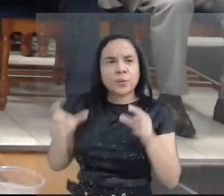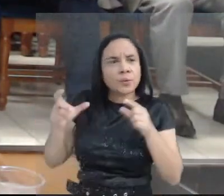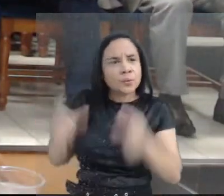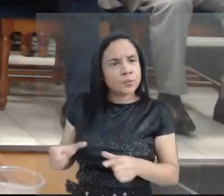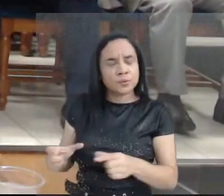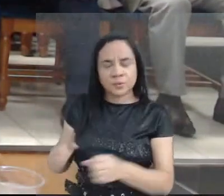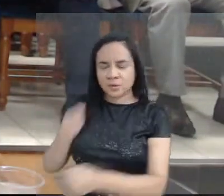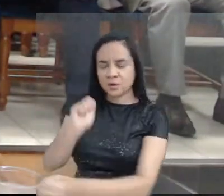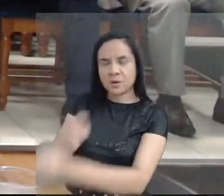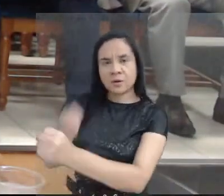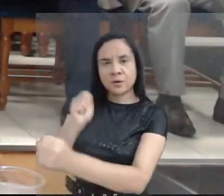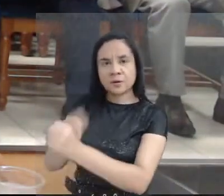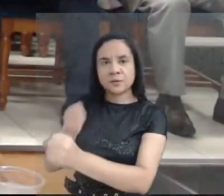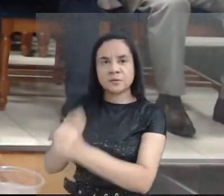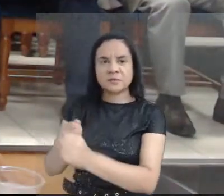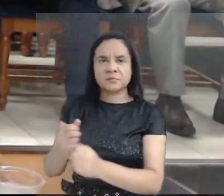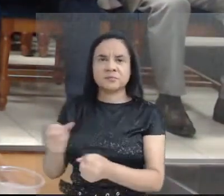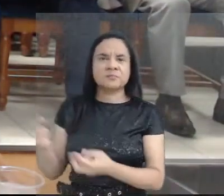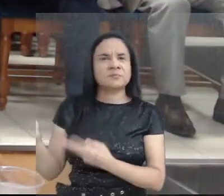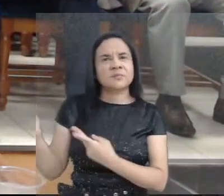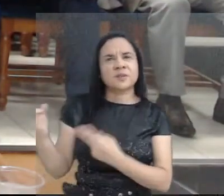É como você pegar uma melancia